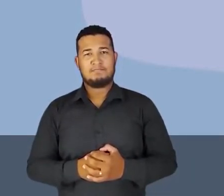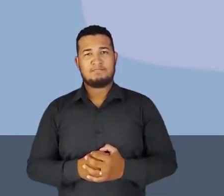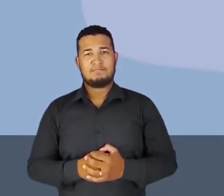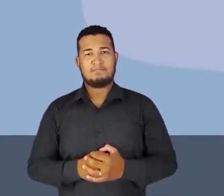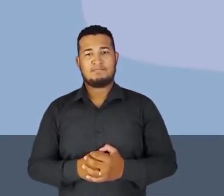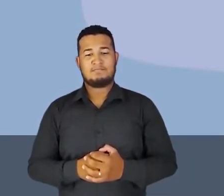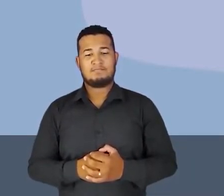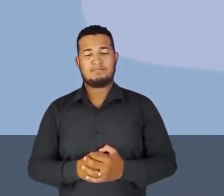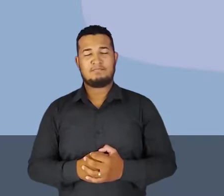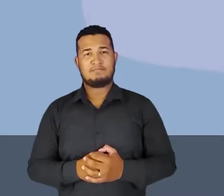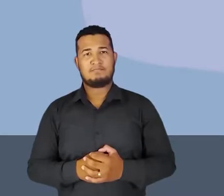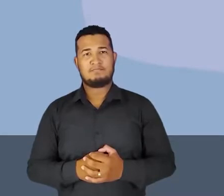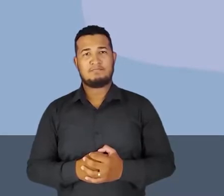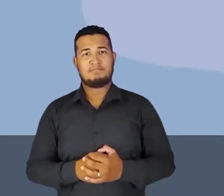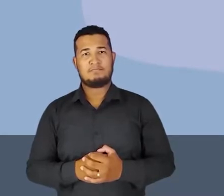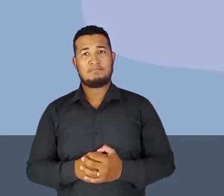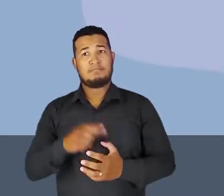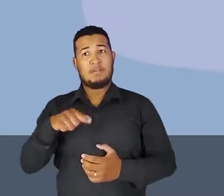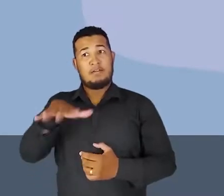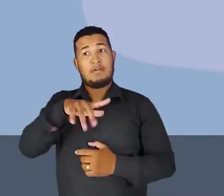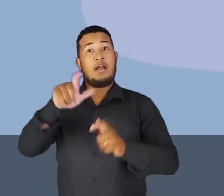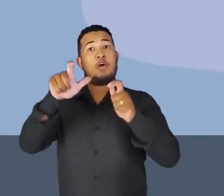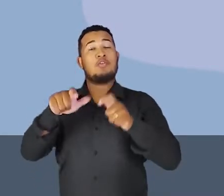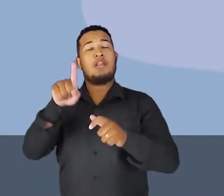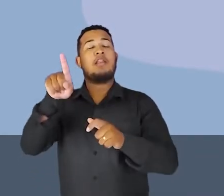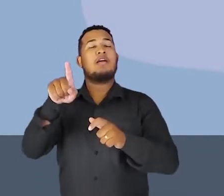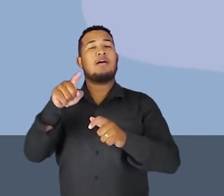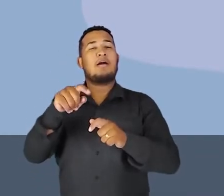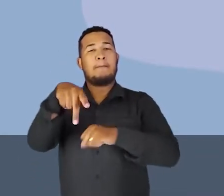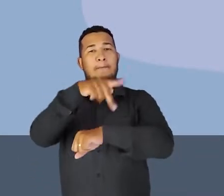Isso é num parque em Londres,